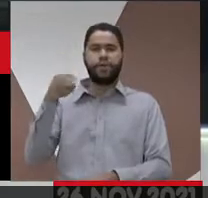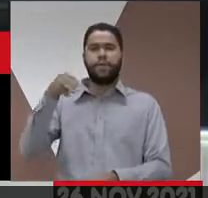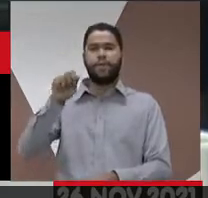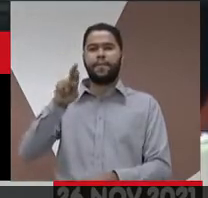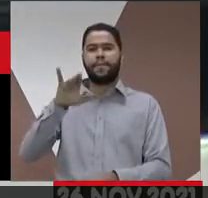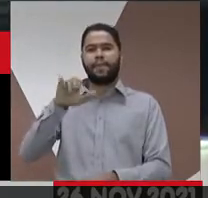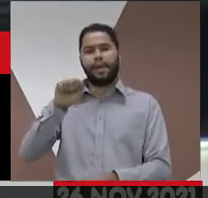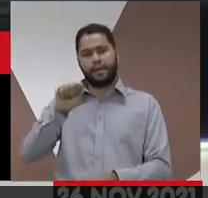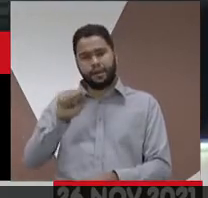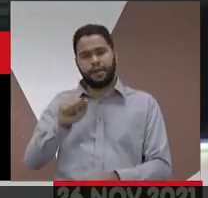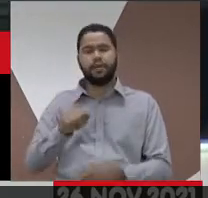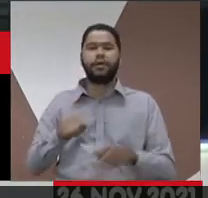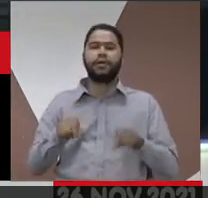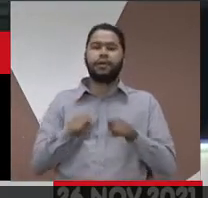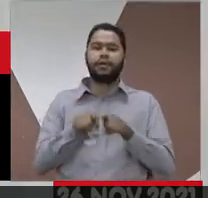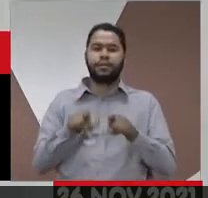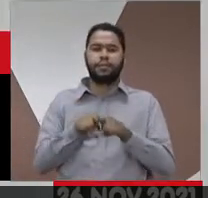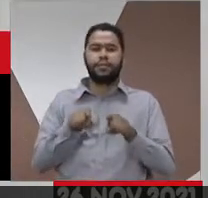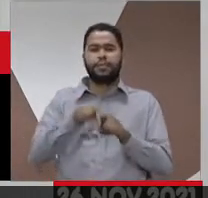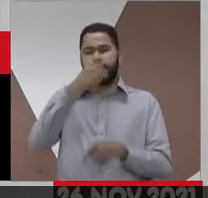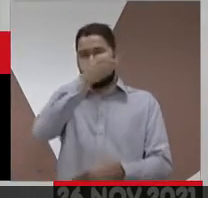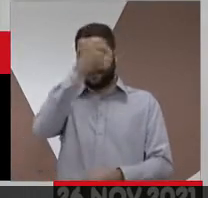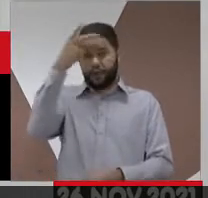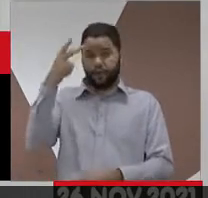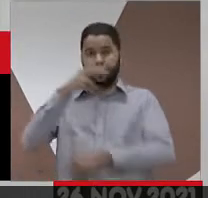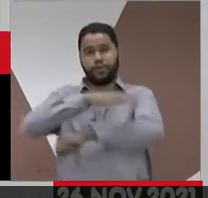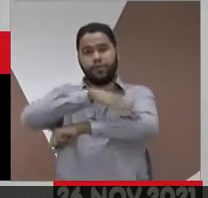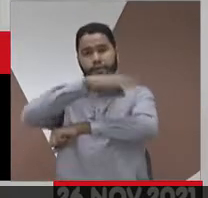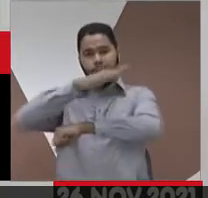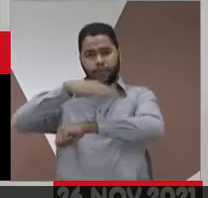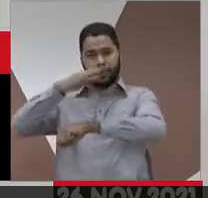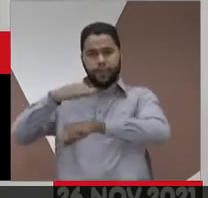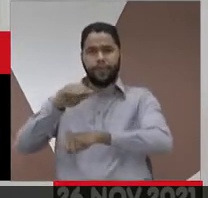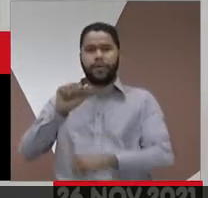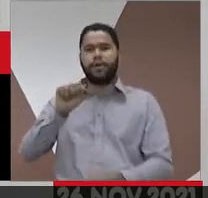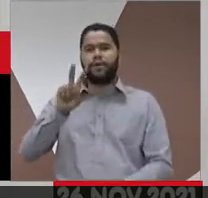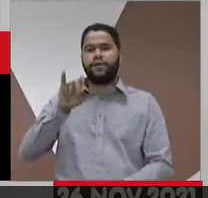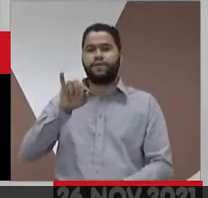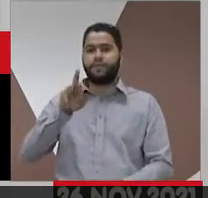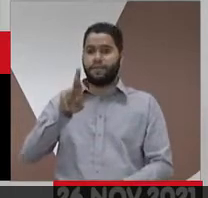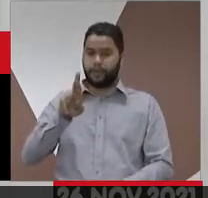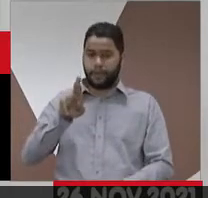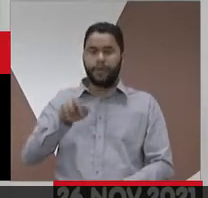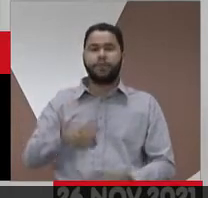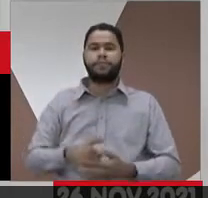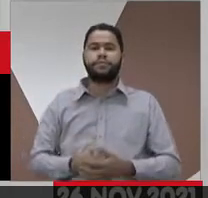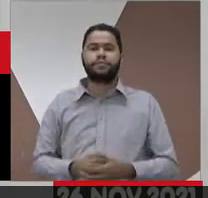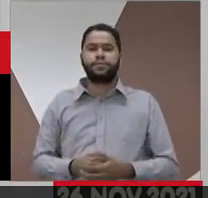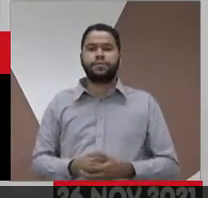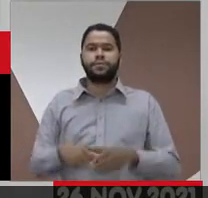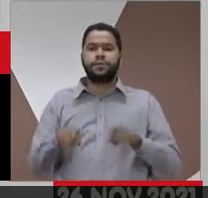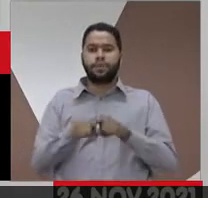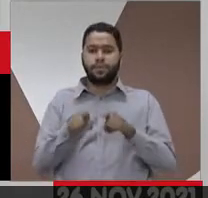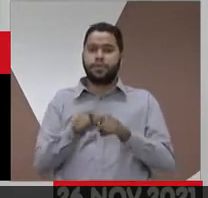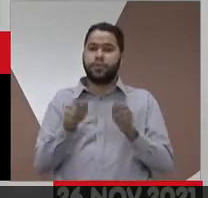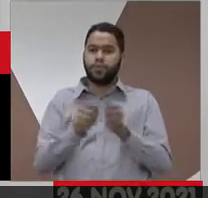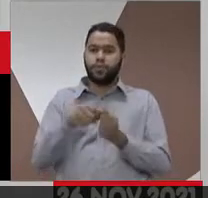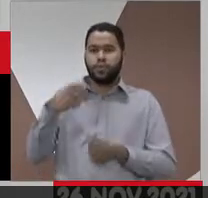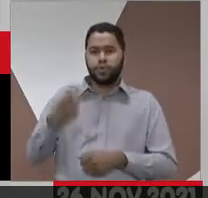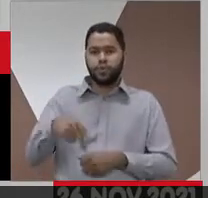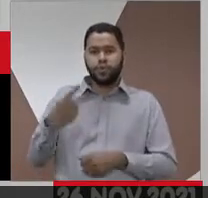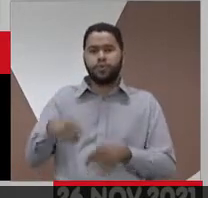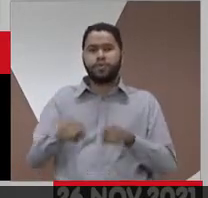Campos, prefeito de Brumadinho, Avimar de Melo Barcelos, também conosco,